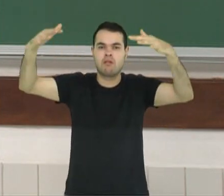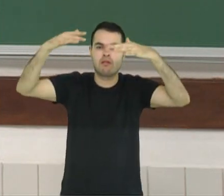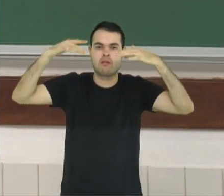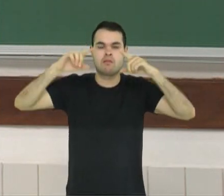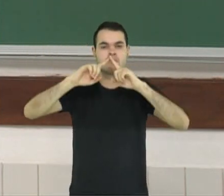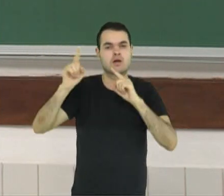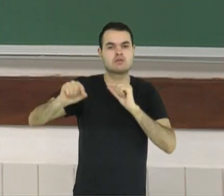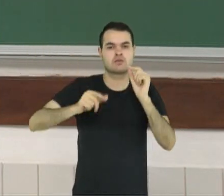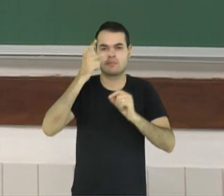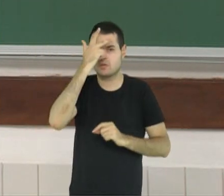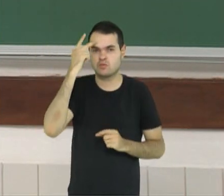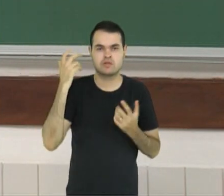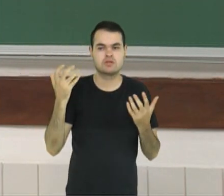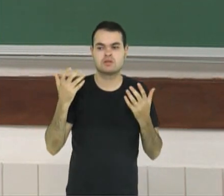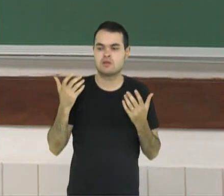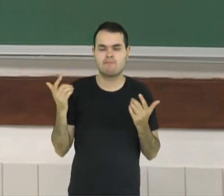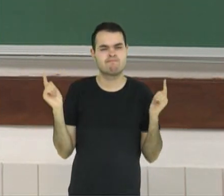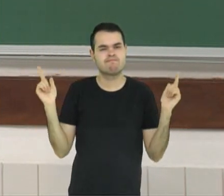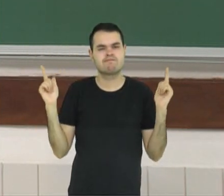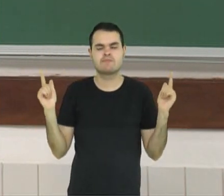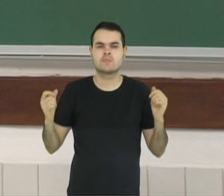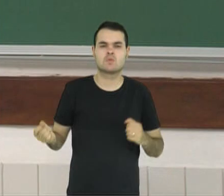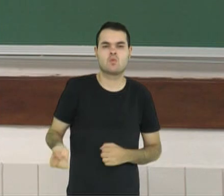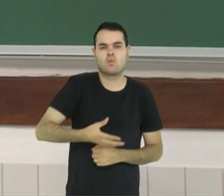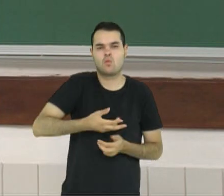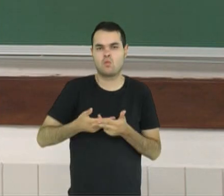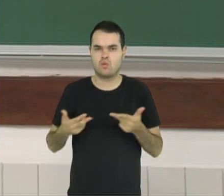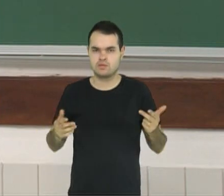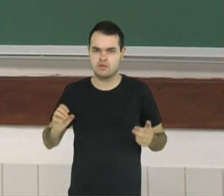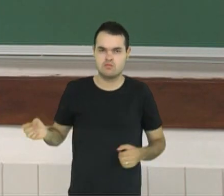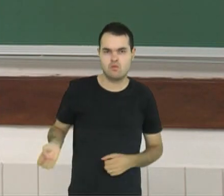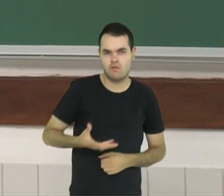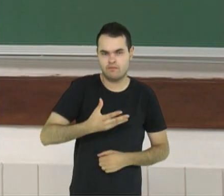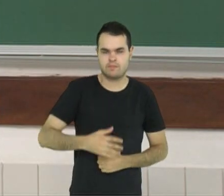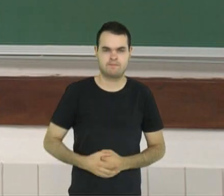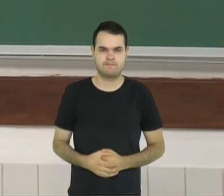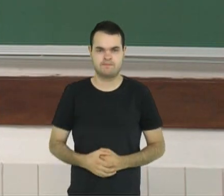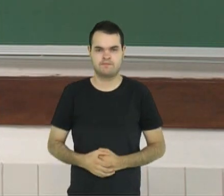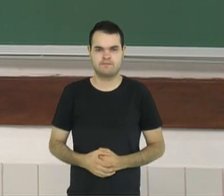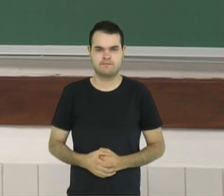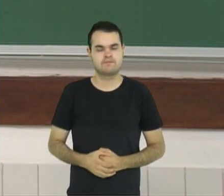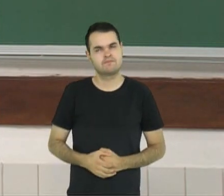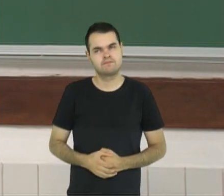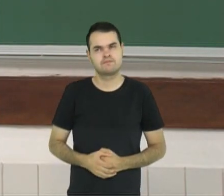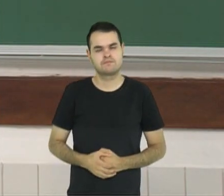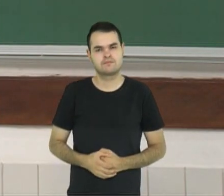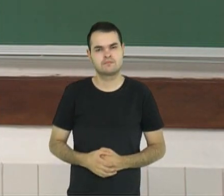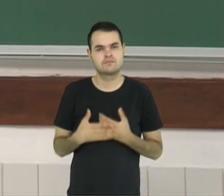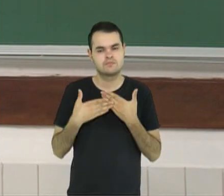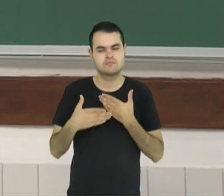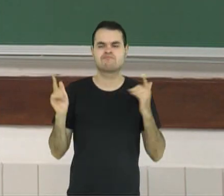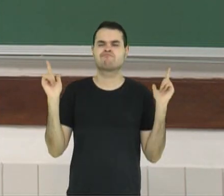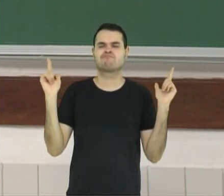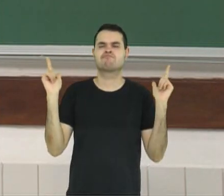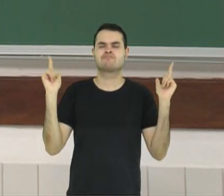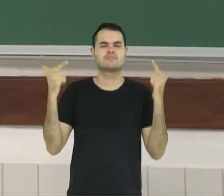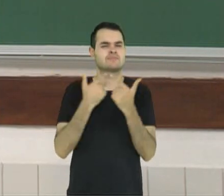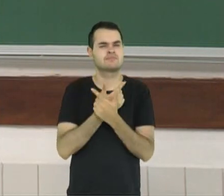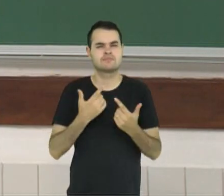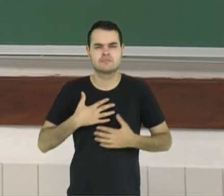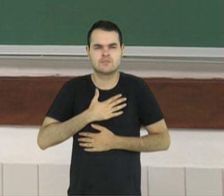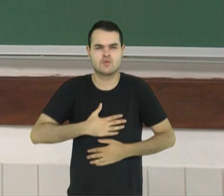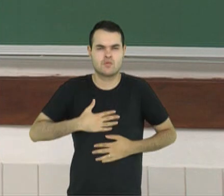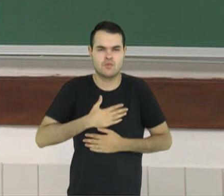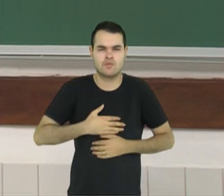o pessoal queria se divertir, queria uma coisa nova. Então começou a idealizar essa forma de vamos colocar assim, de divertimento que era perfeito